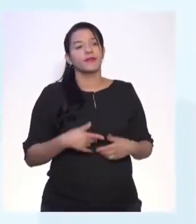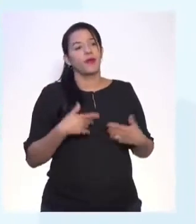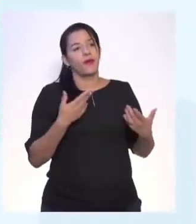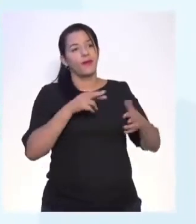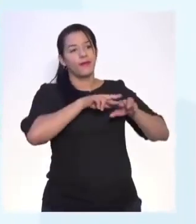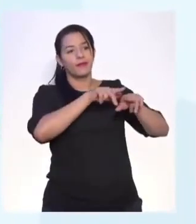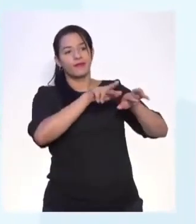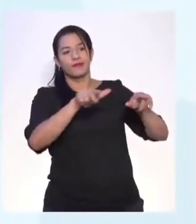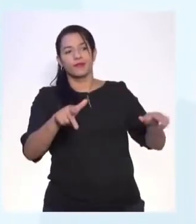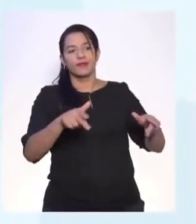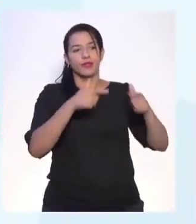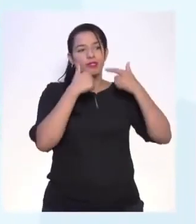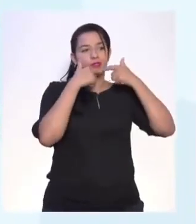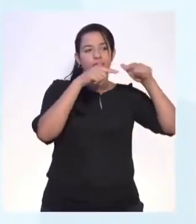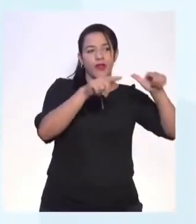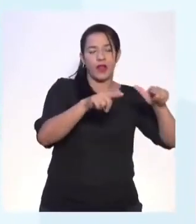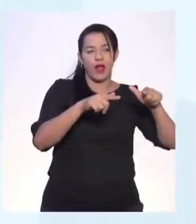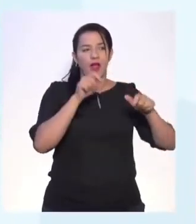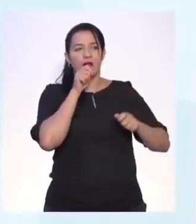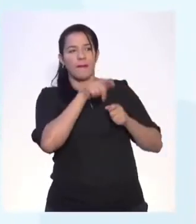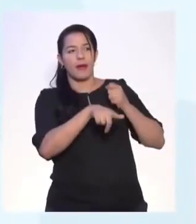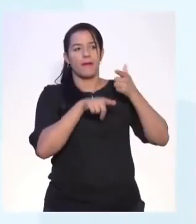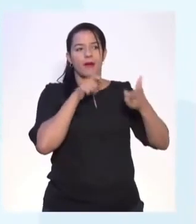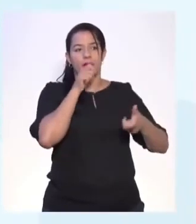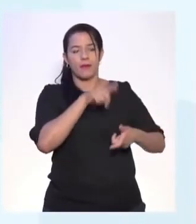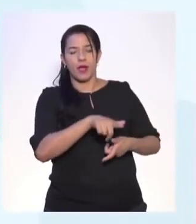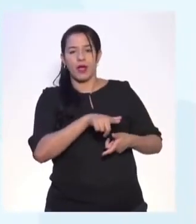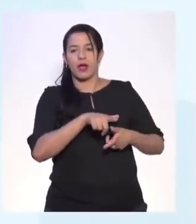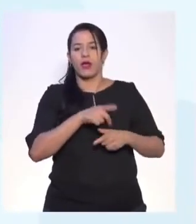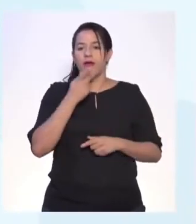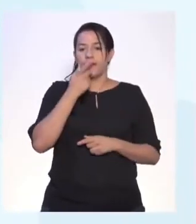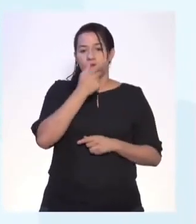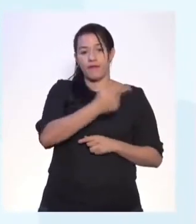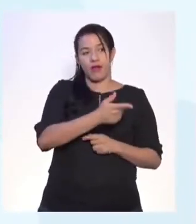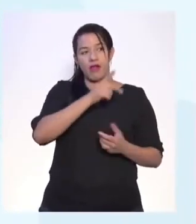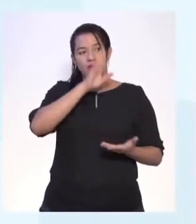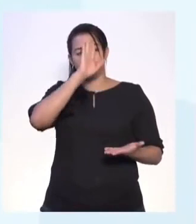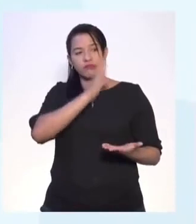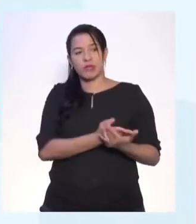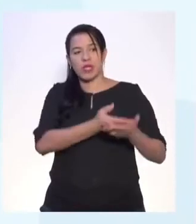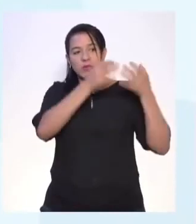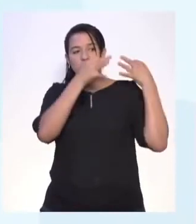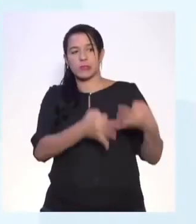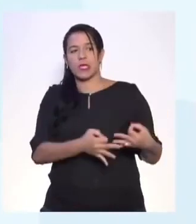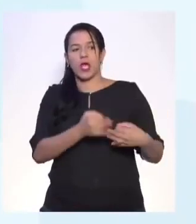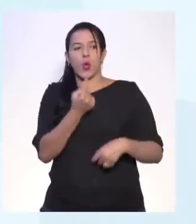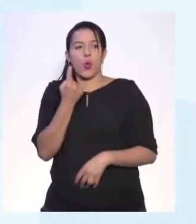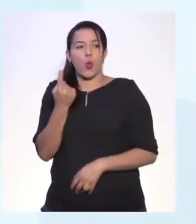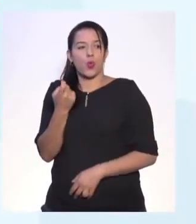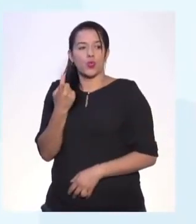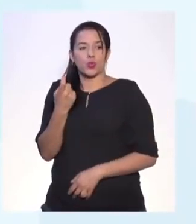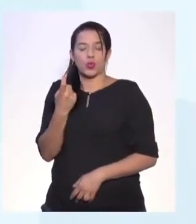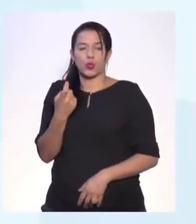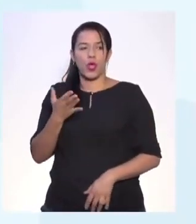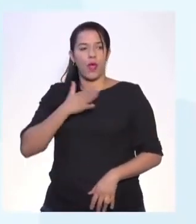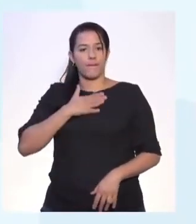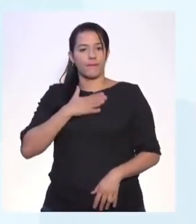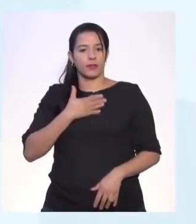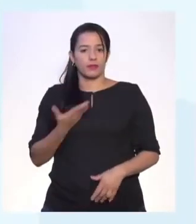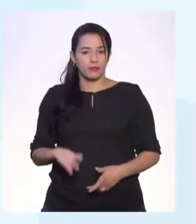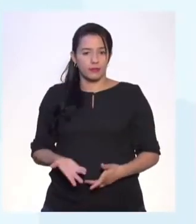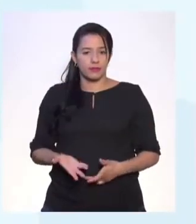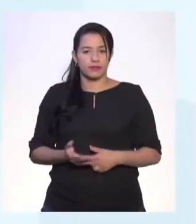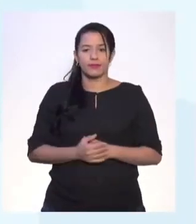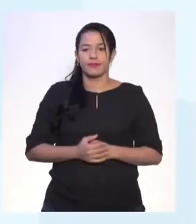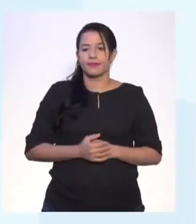as variações linguísticas. Acreditar que a língua funciona apenas de uma única forma. E esta é